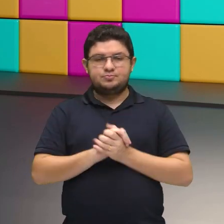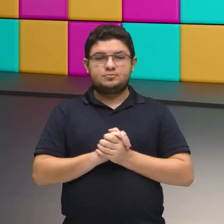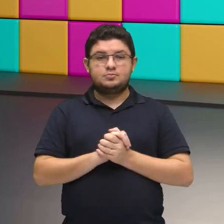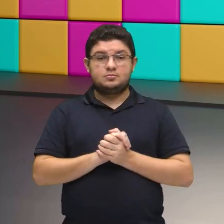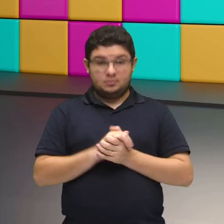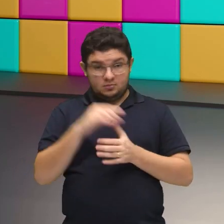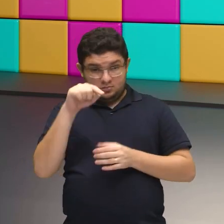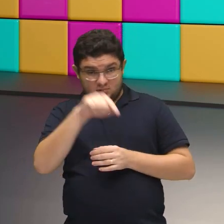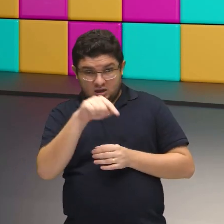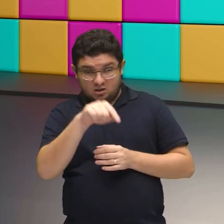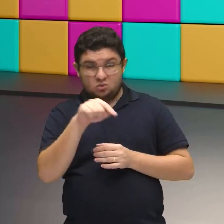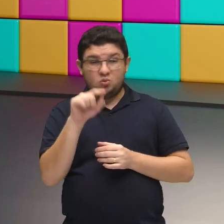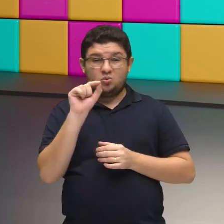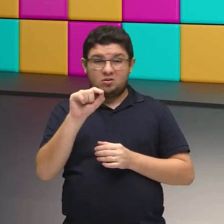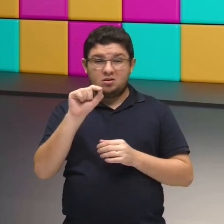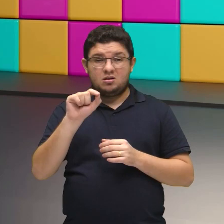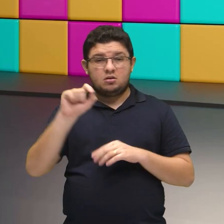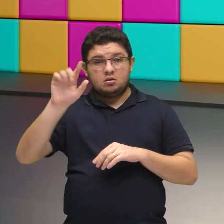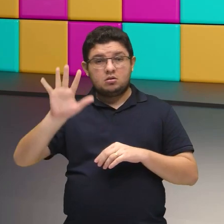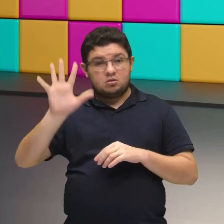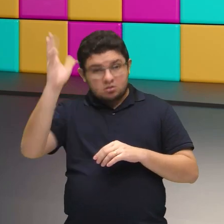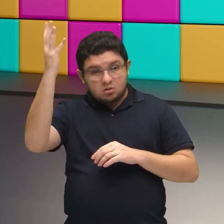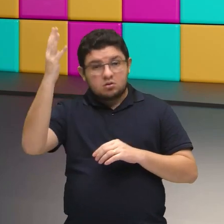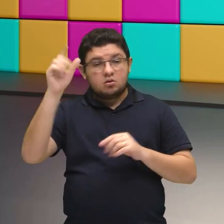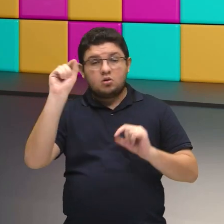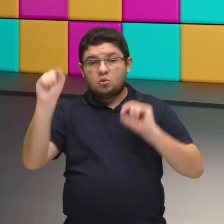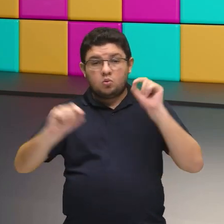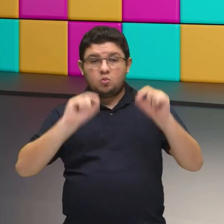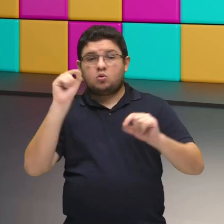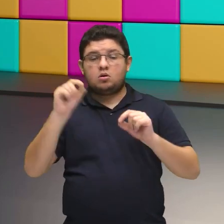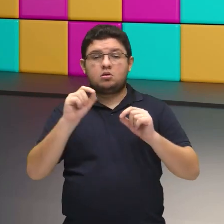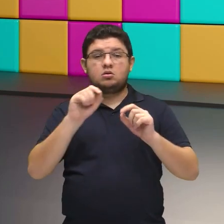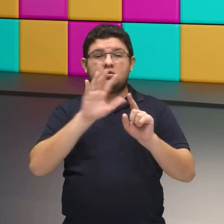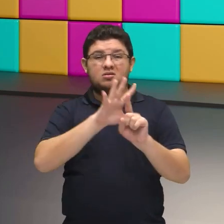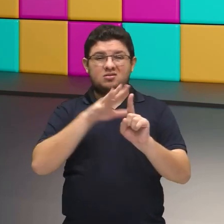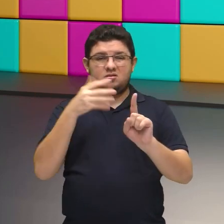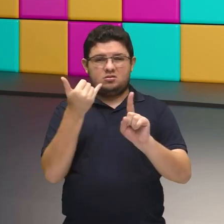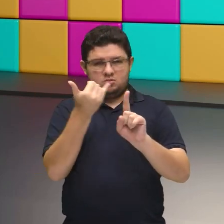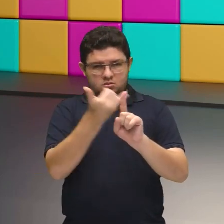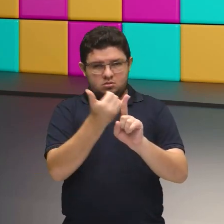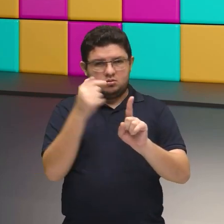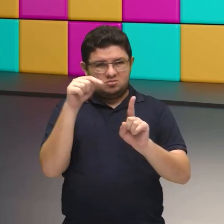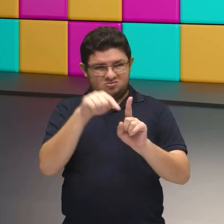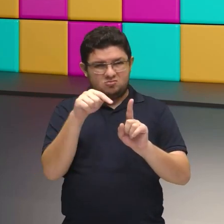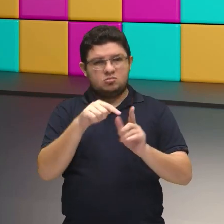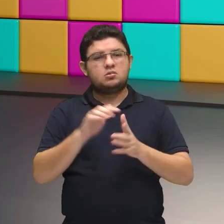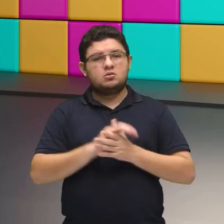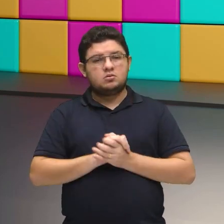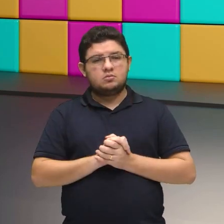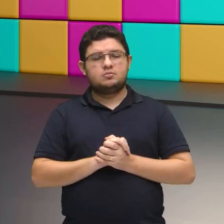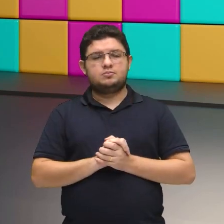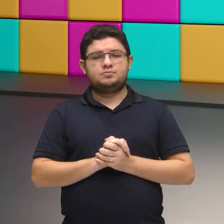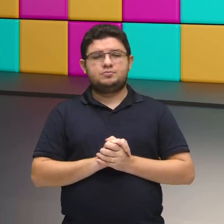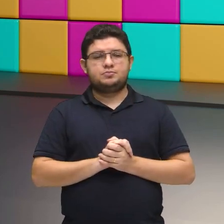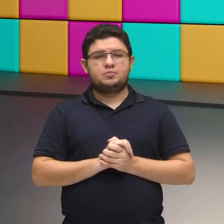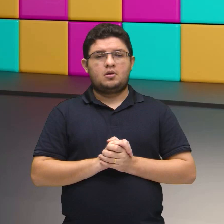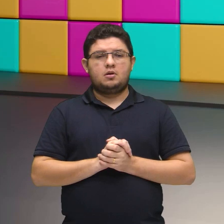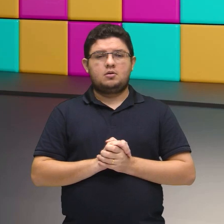tem ajudado a popularizar esse fenômeno, que pode ser chamado de bullying, tá? Ou cyberbullying.